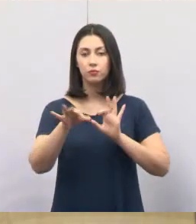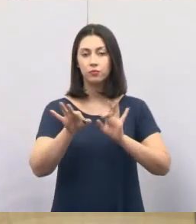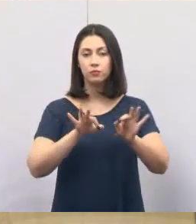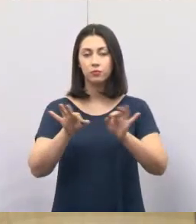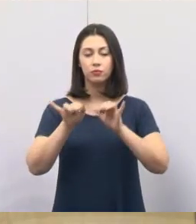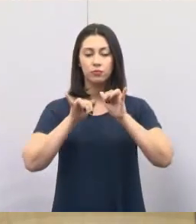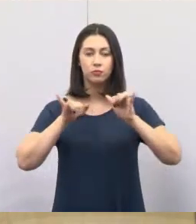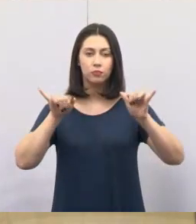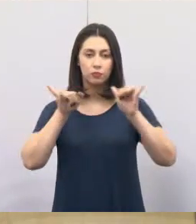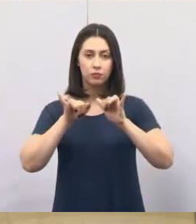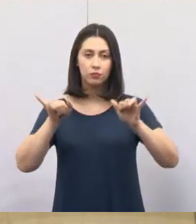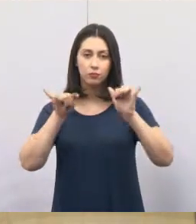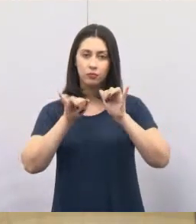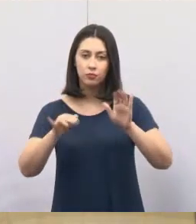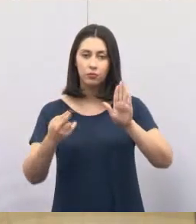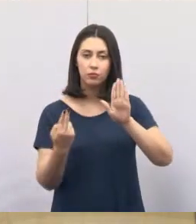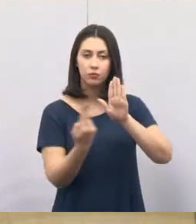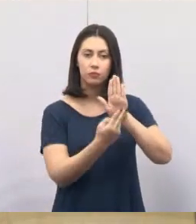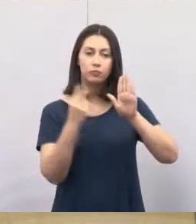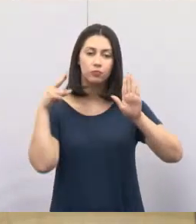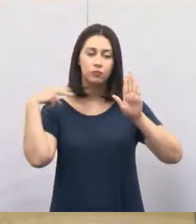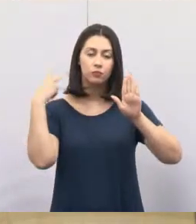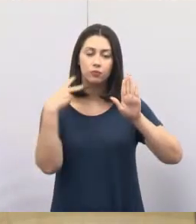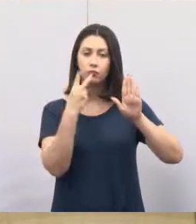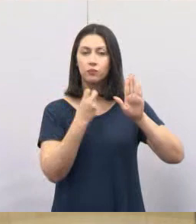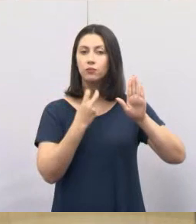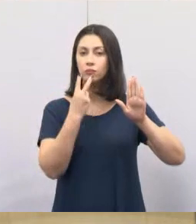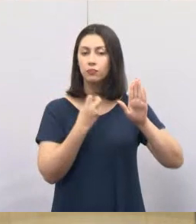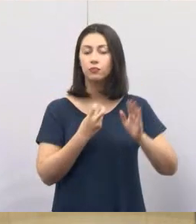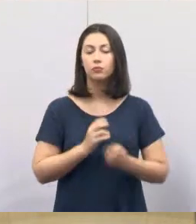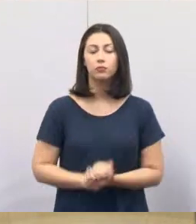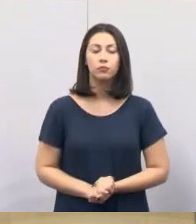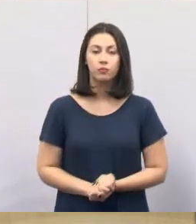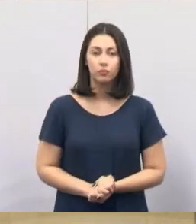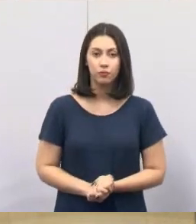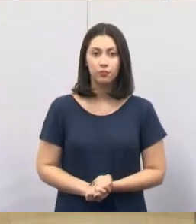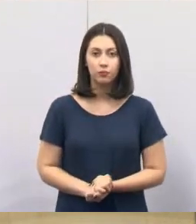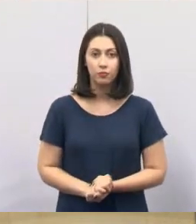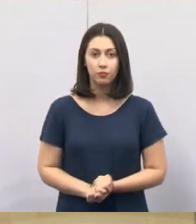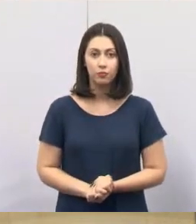habituais para a divulgação da presente manifestação. Vereador Valmir do Parque Meia Lua.